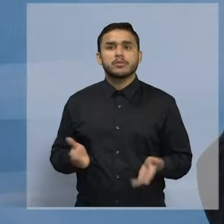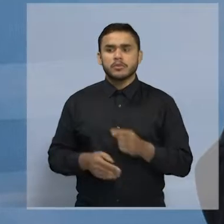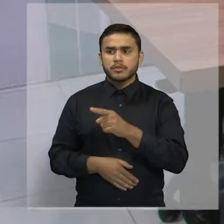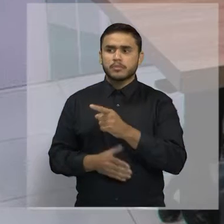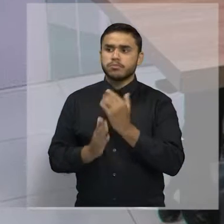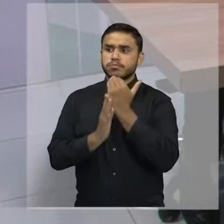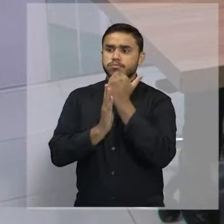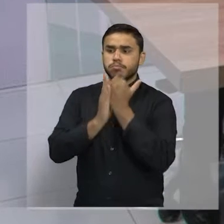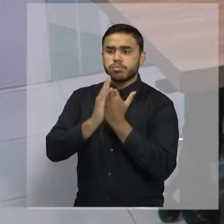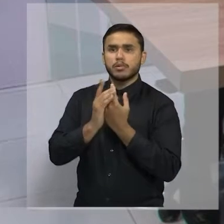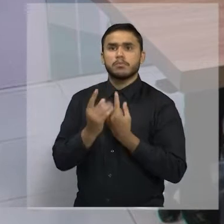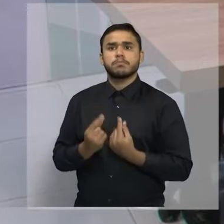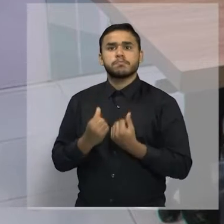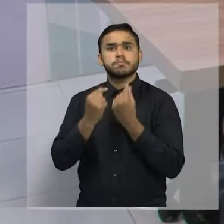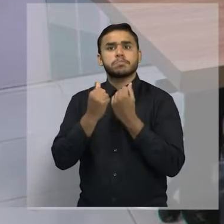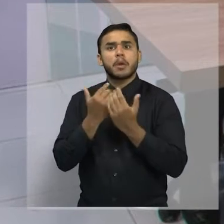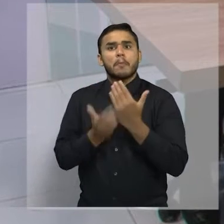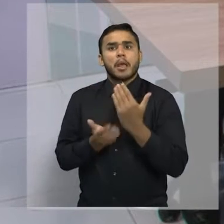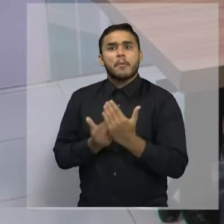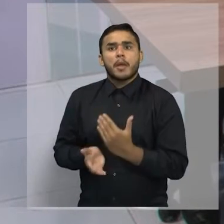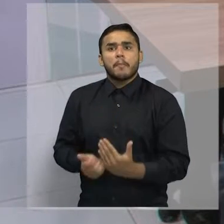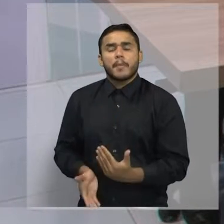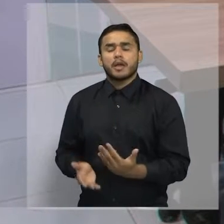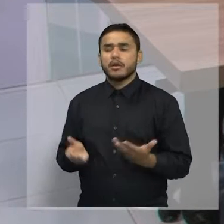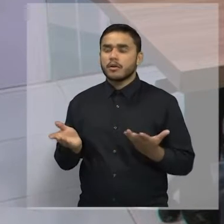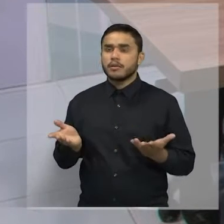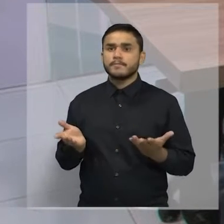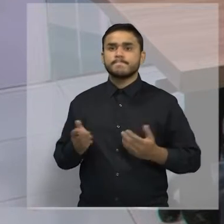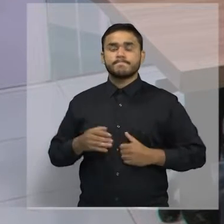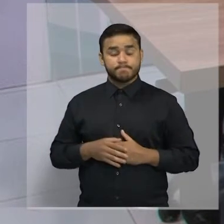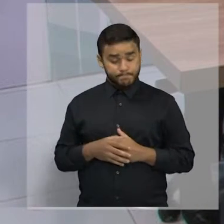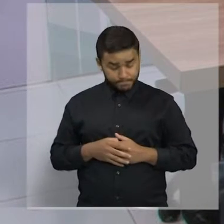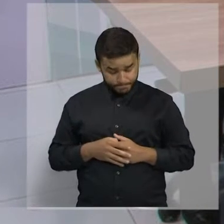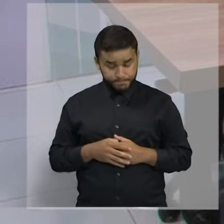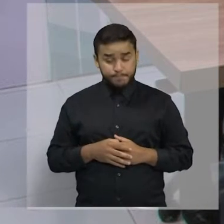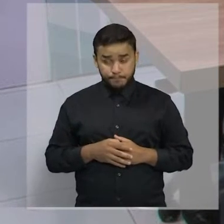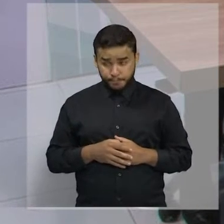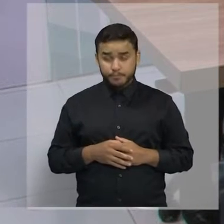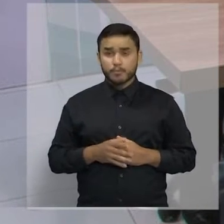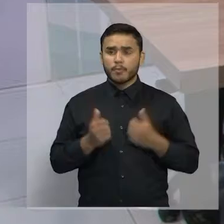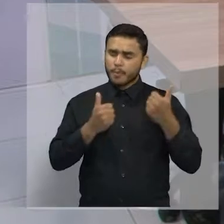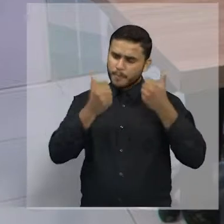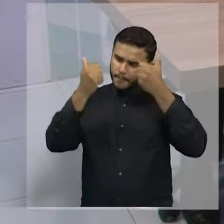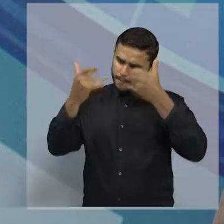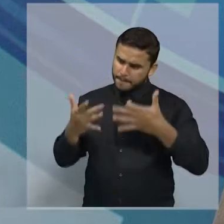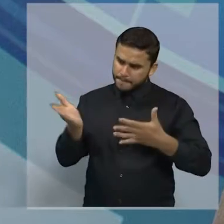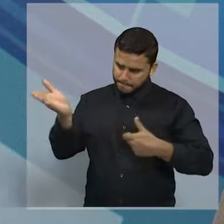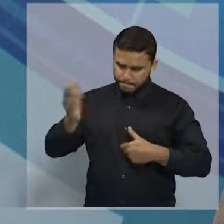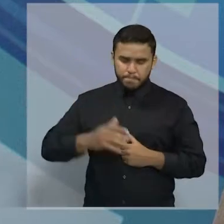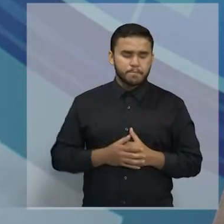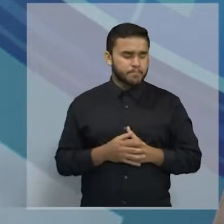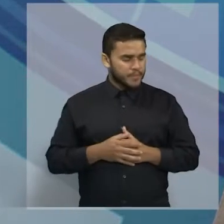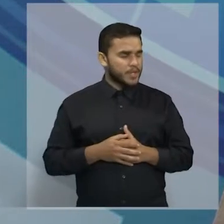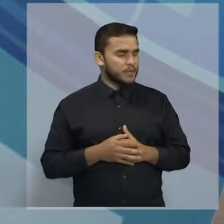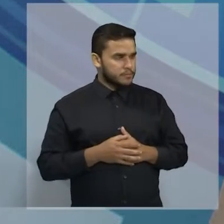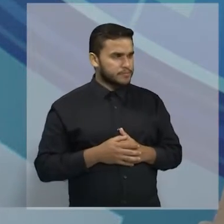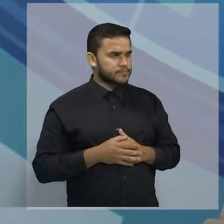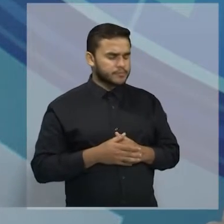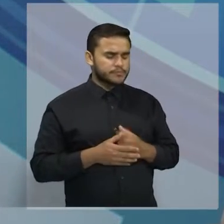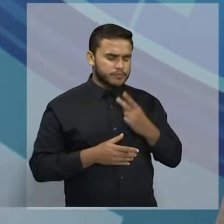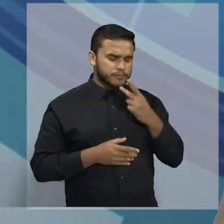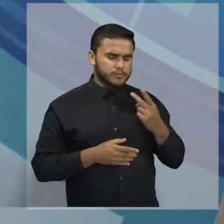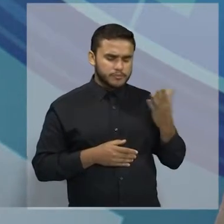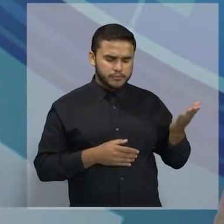as maiores perdas, os maiores cortes. Vamos explicar isso para que as pessoas todas possam entender. Arnaldo, baseado